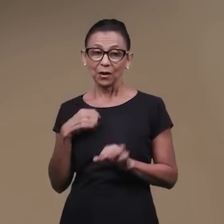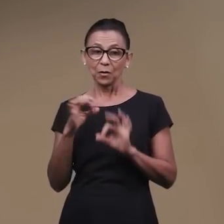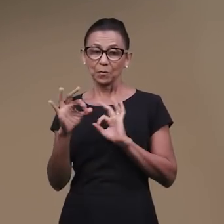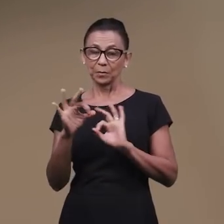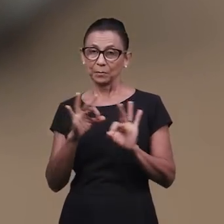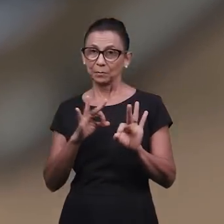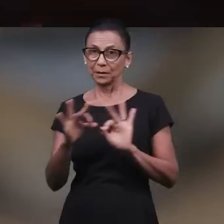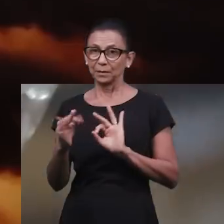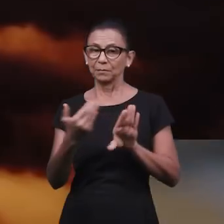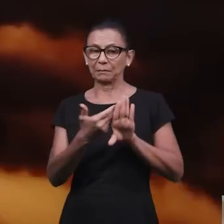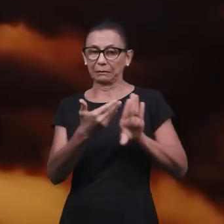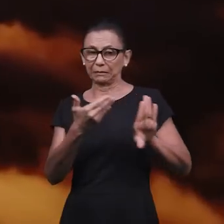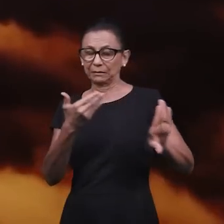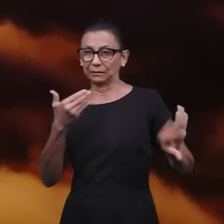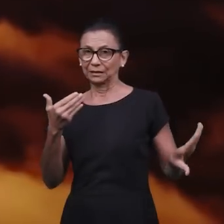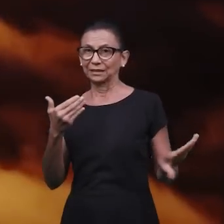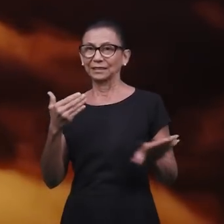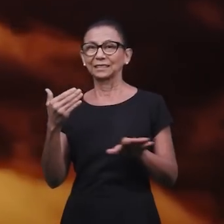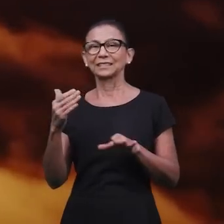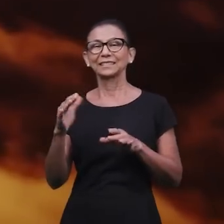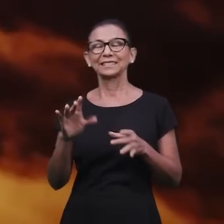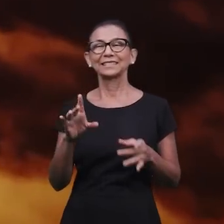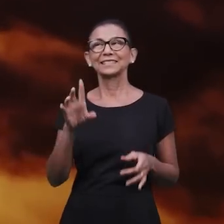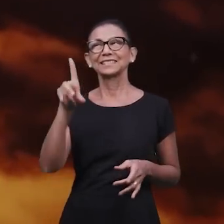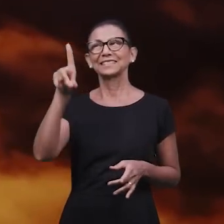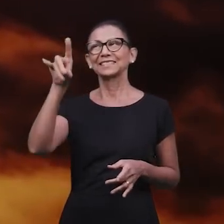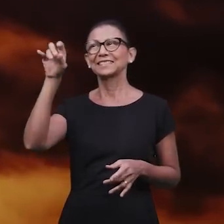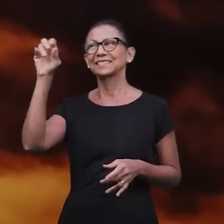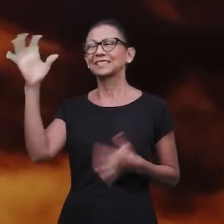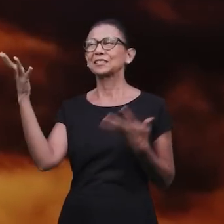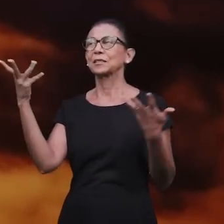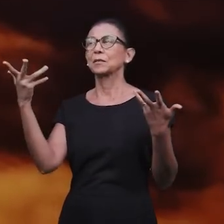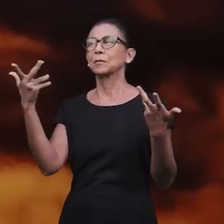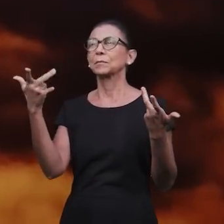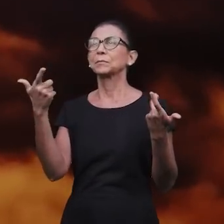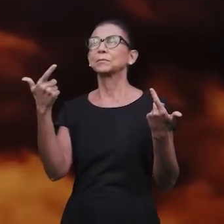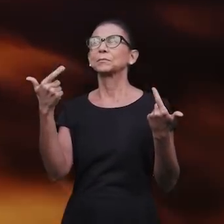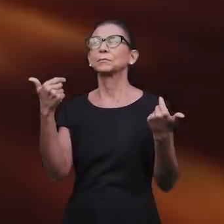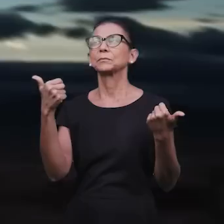preparar. Que dia glorioso,